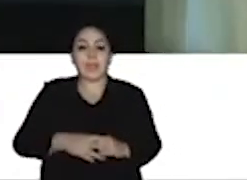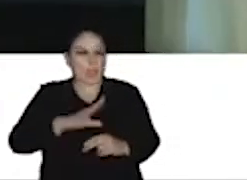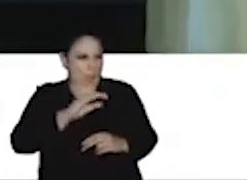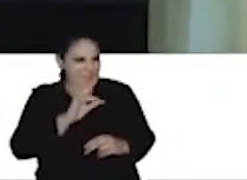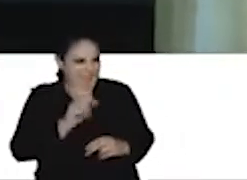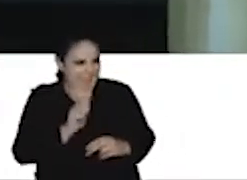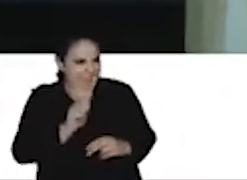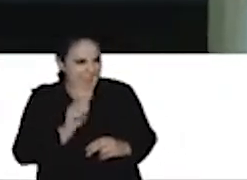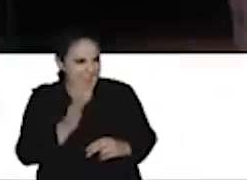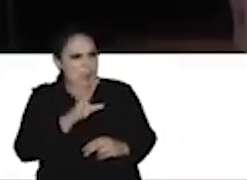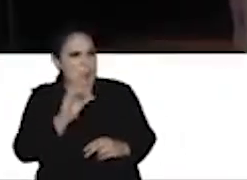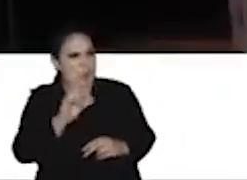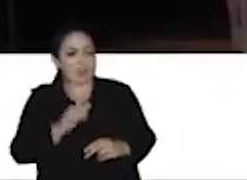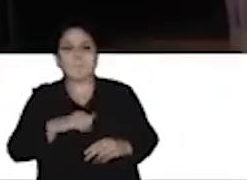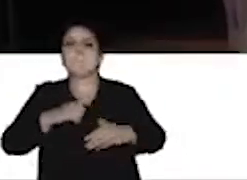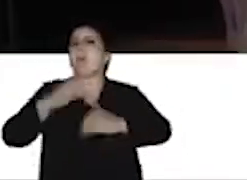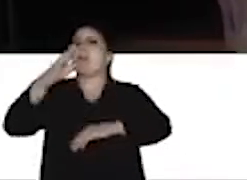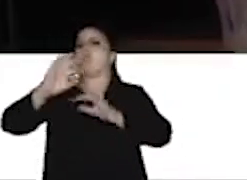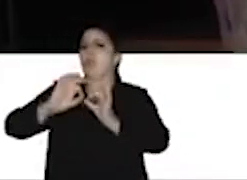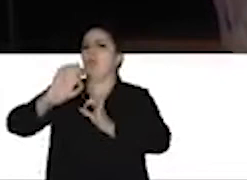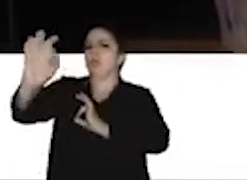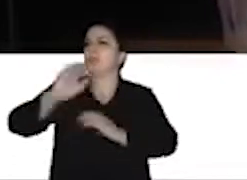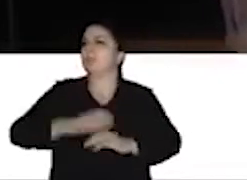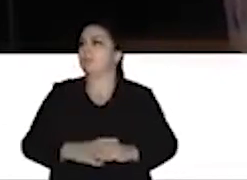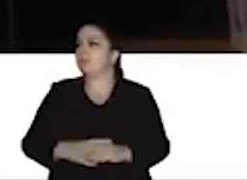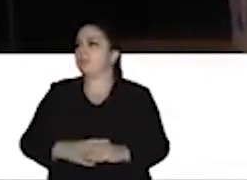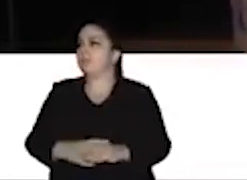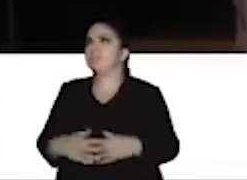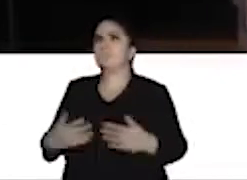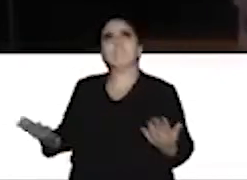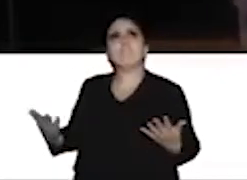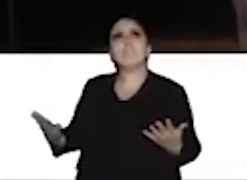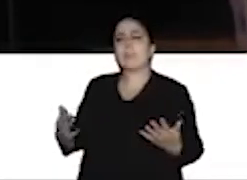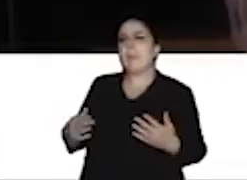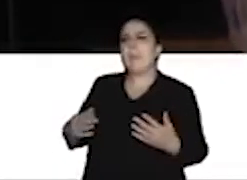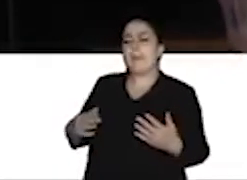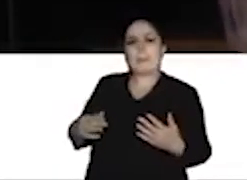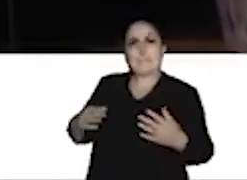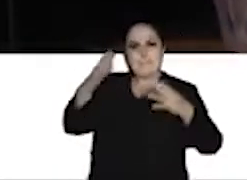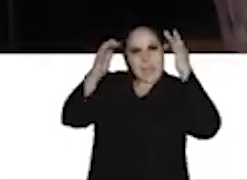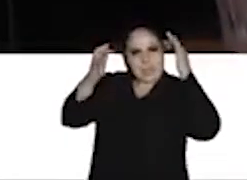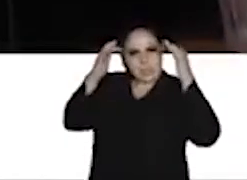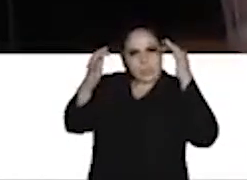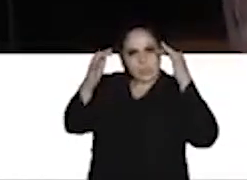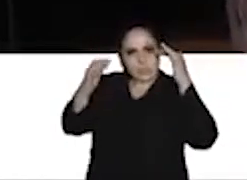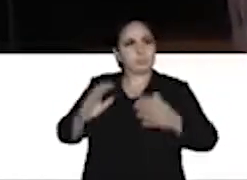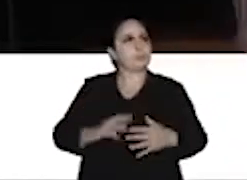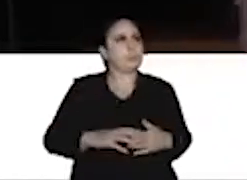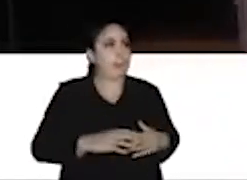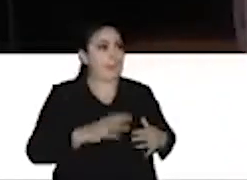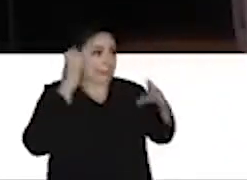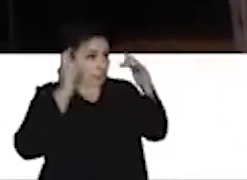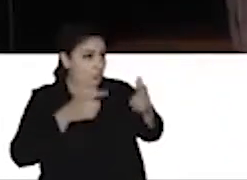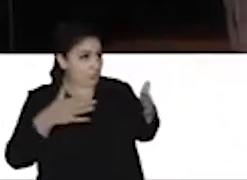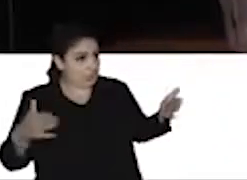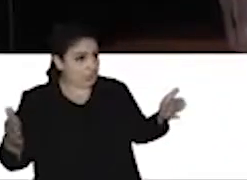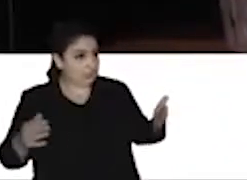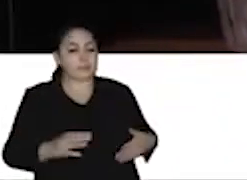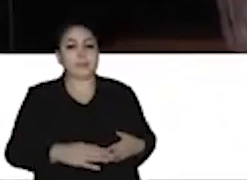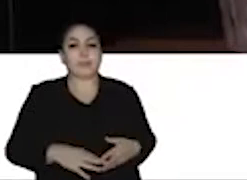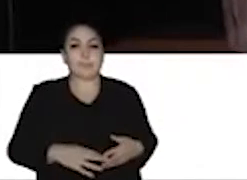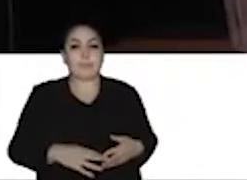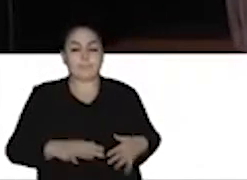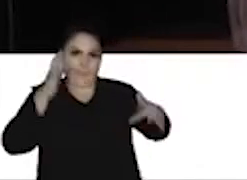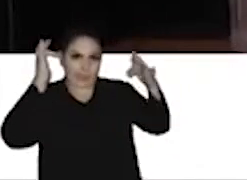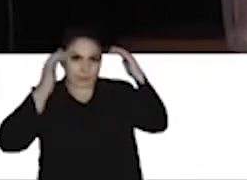Mais além do que isso aí. Muito mais além do que Bogotá, na Colômbia. Ele veio do México. México Grande ou México Pequeno? México Grande. Muito além do